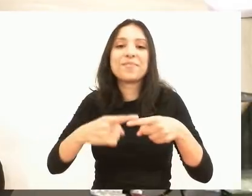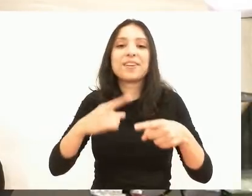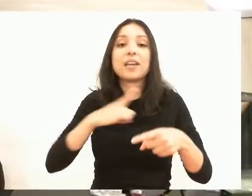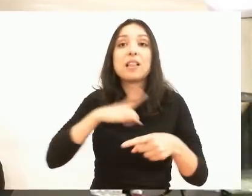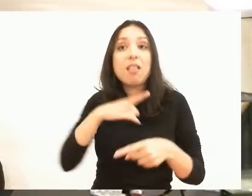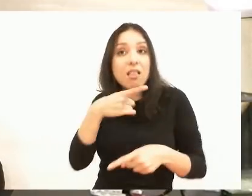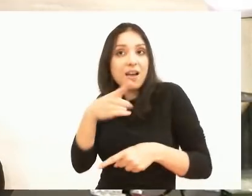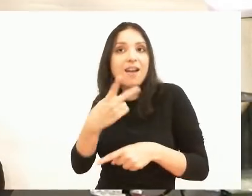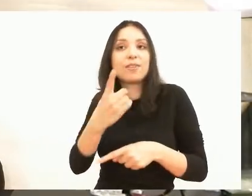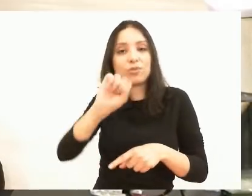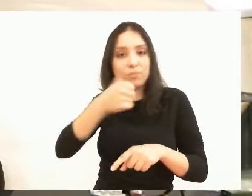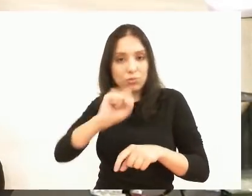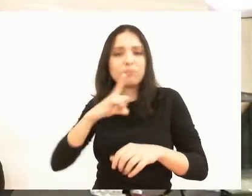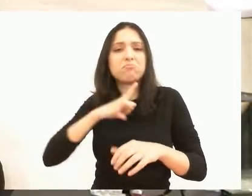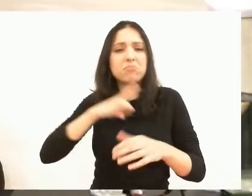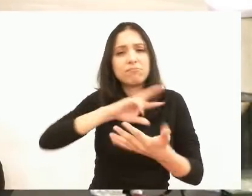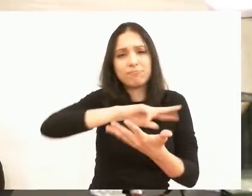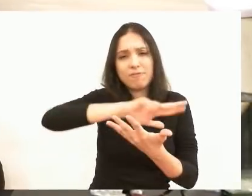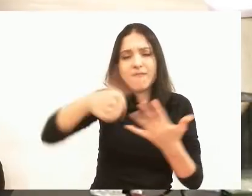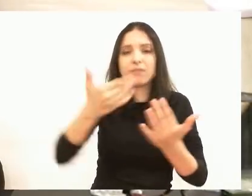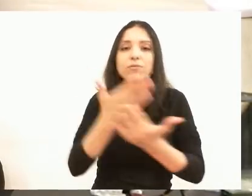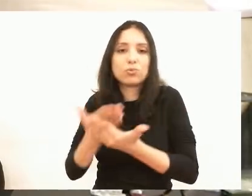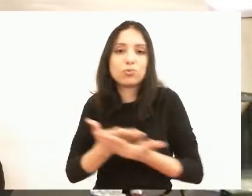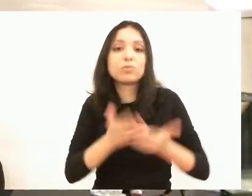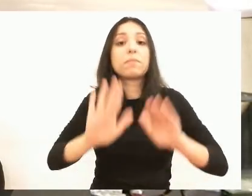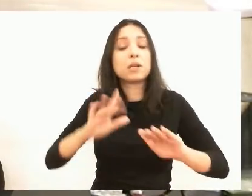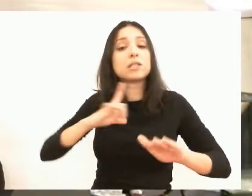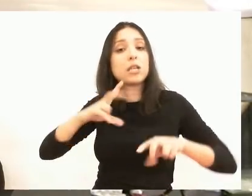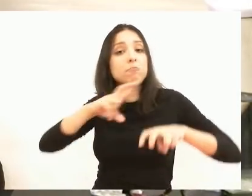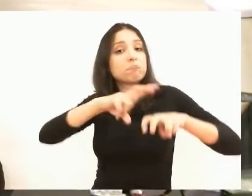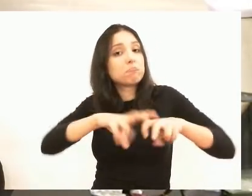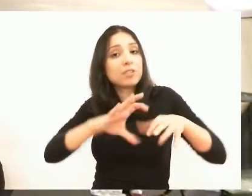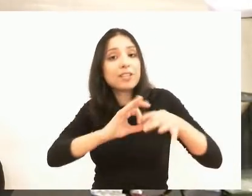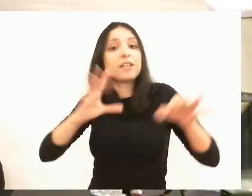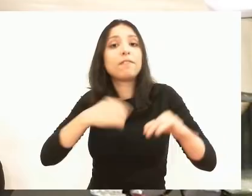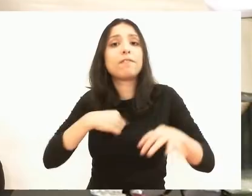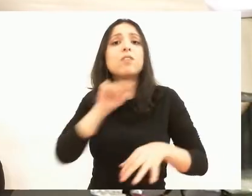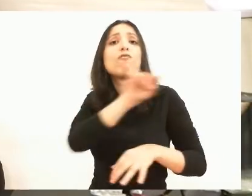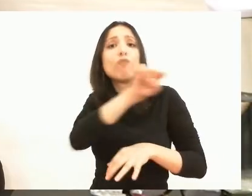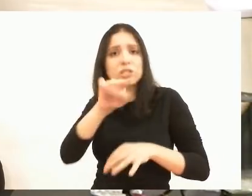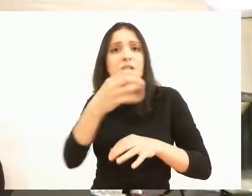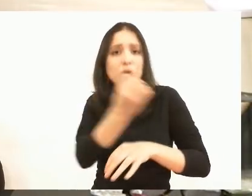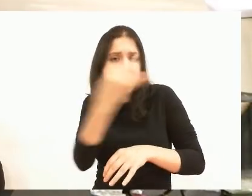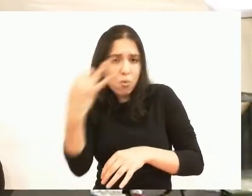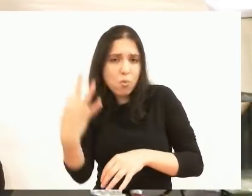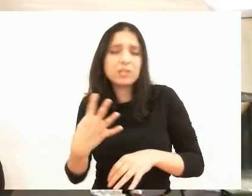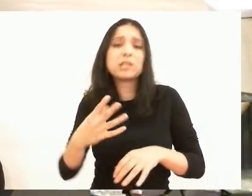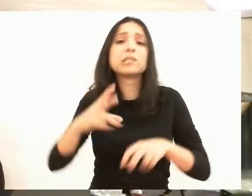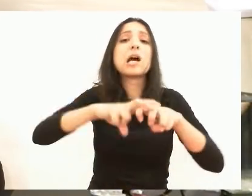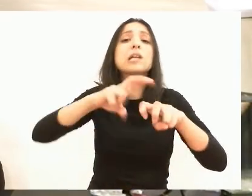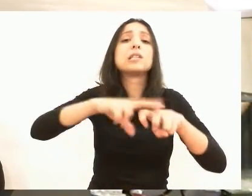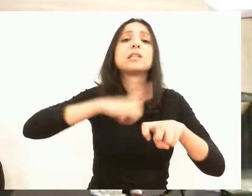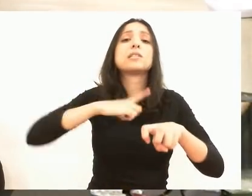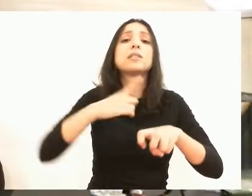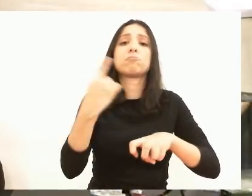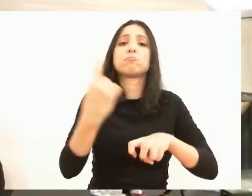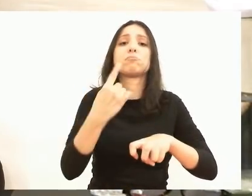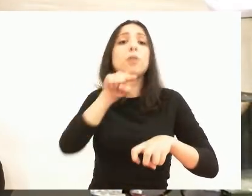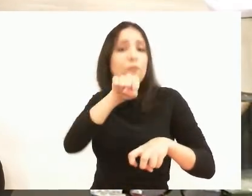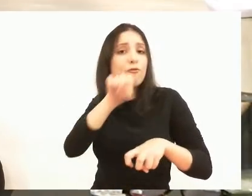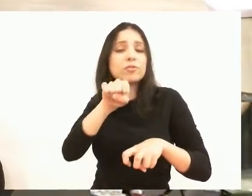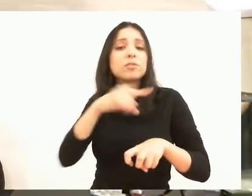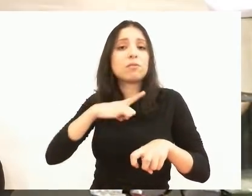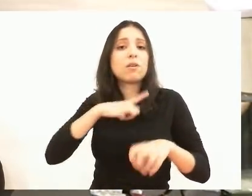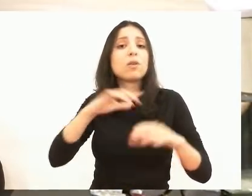cadeiras standy by você tem lá se você foi contar na tua casa quantas cadeiras que você tem só pra você aí tem uma cadeira na